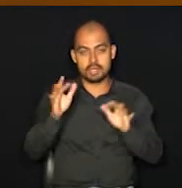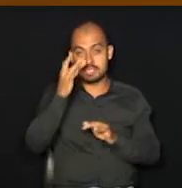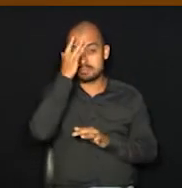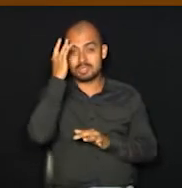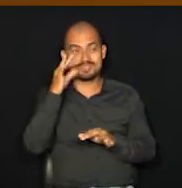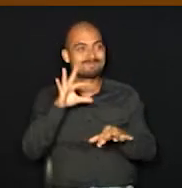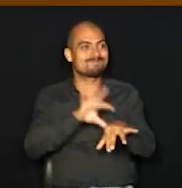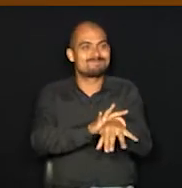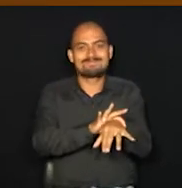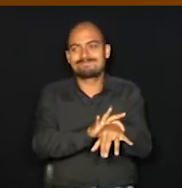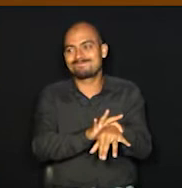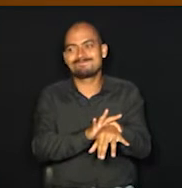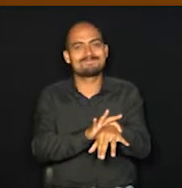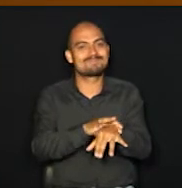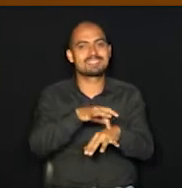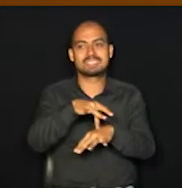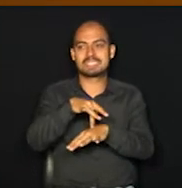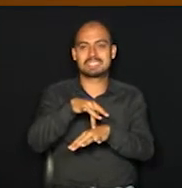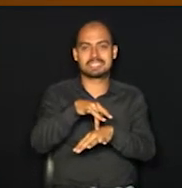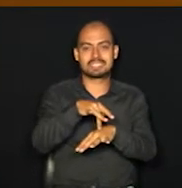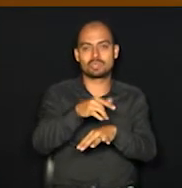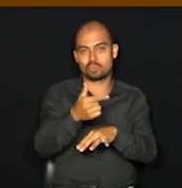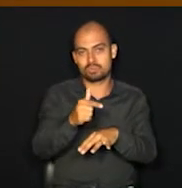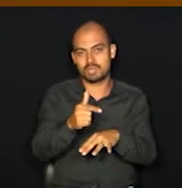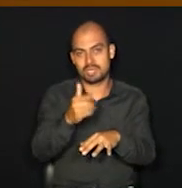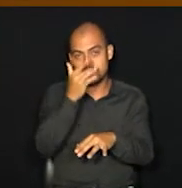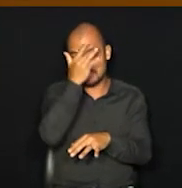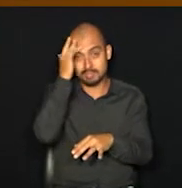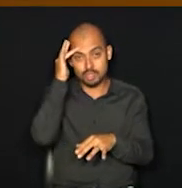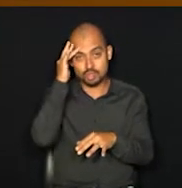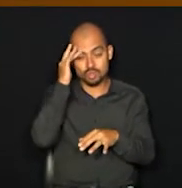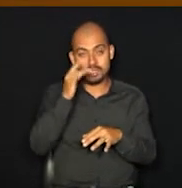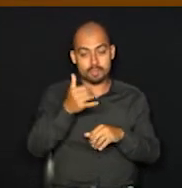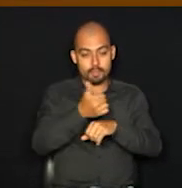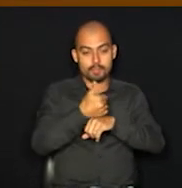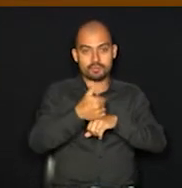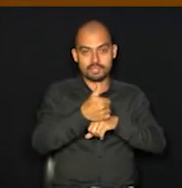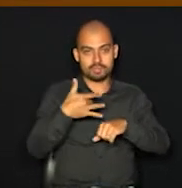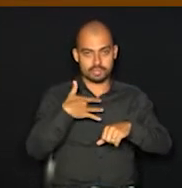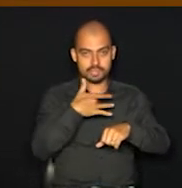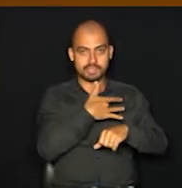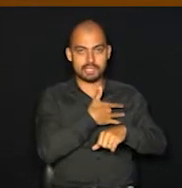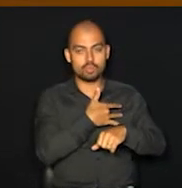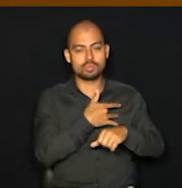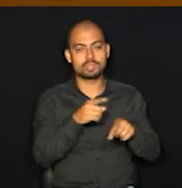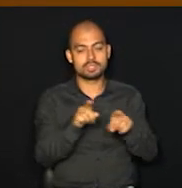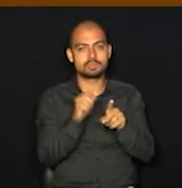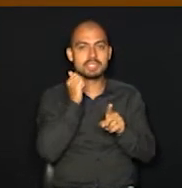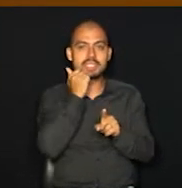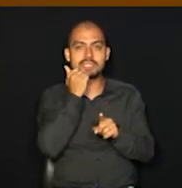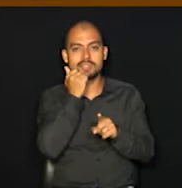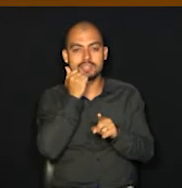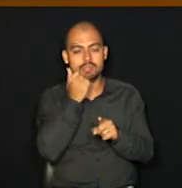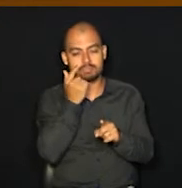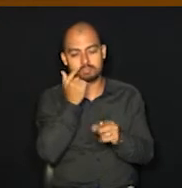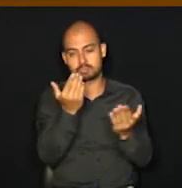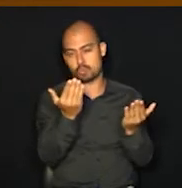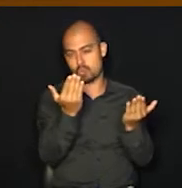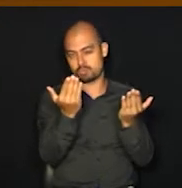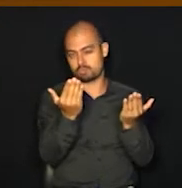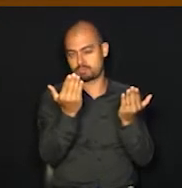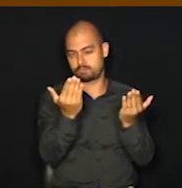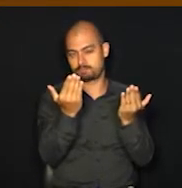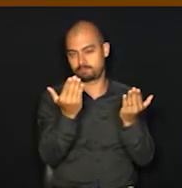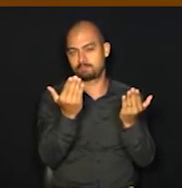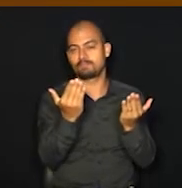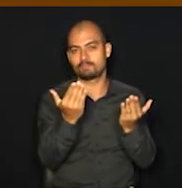insegurança da classe médica, científica, etc., em relação a todos esses dados. Nós tivemos o nosso